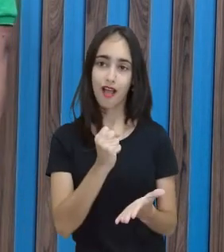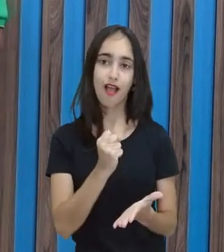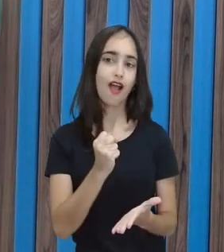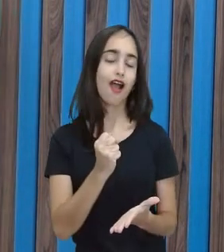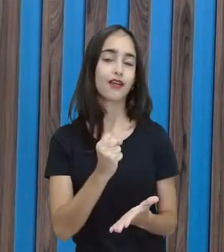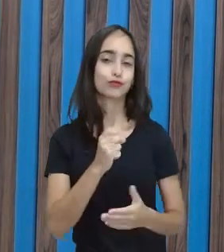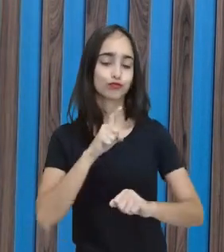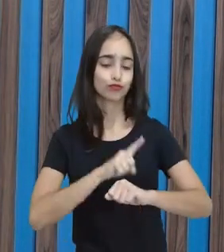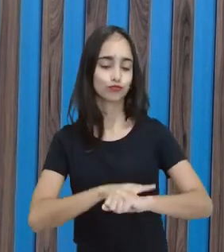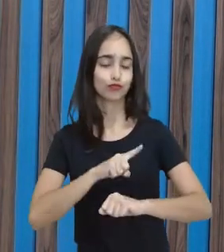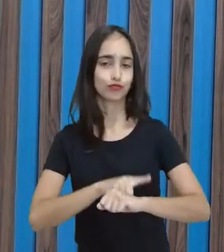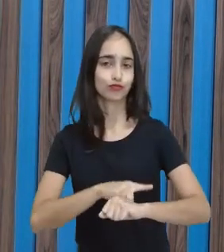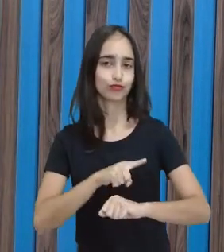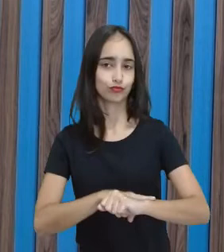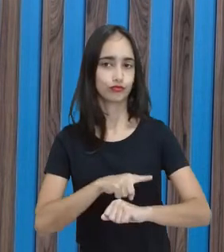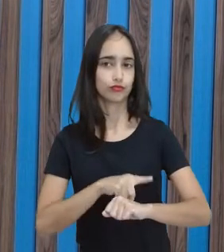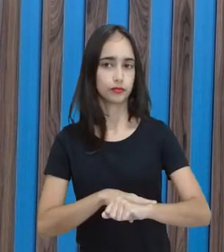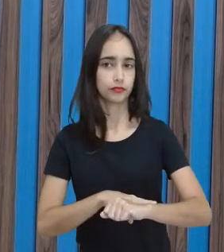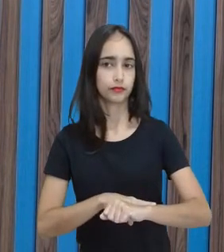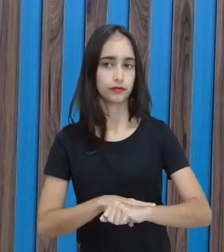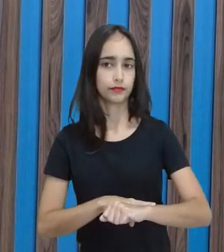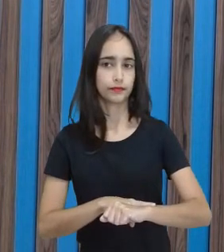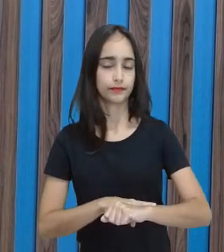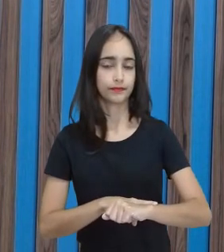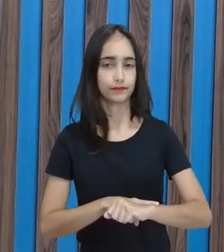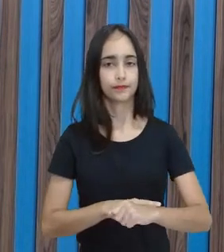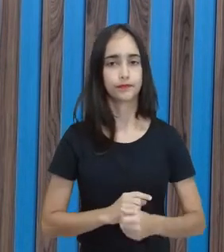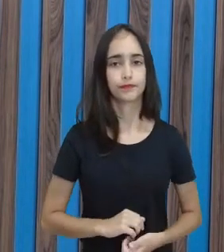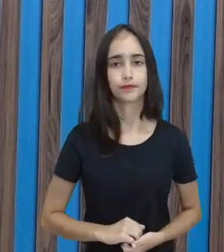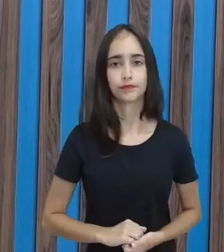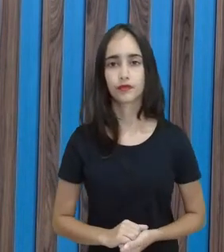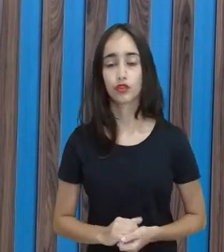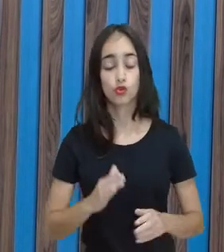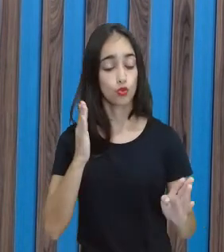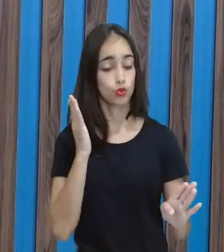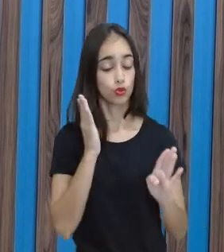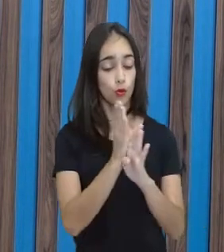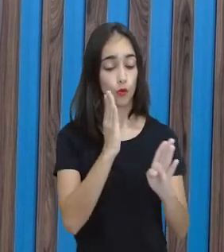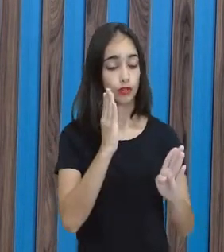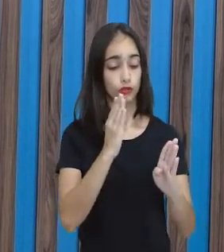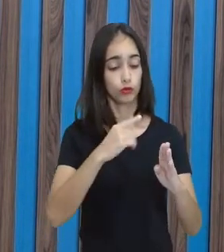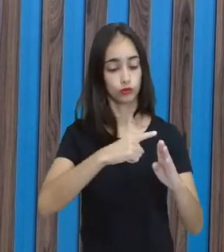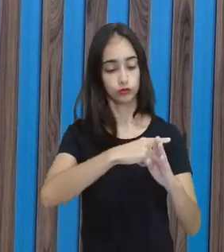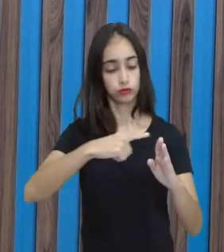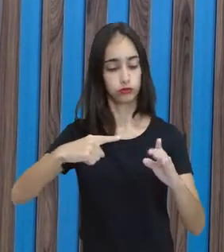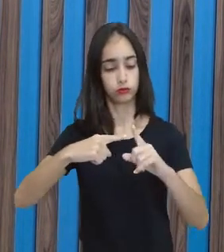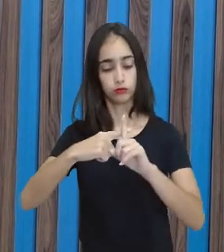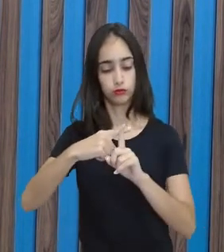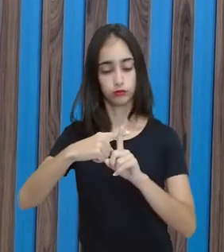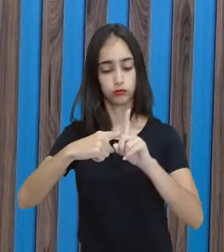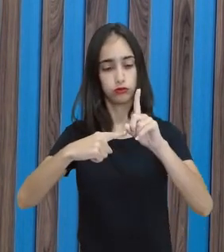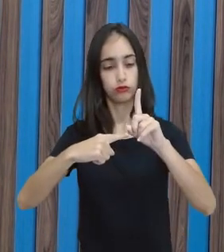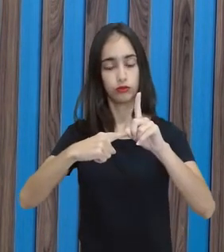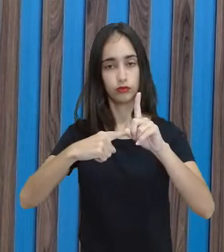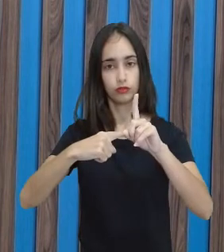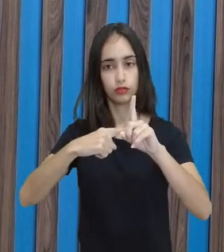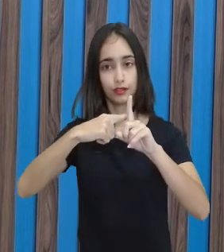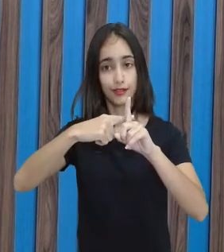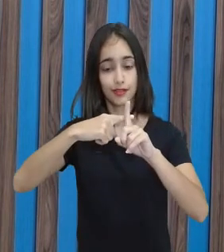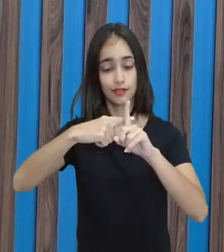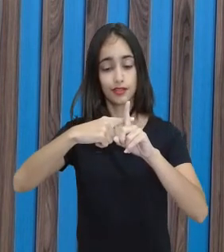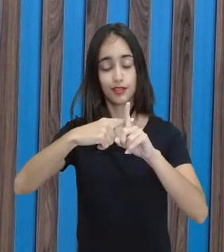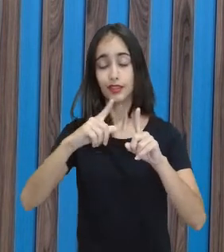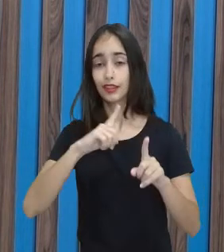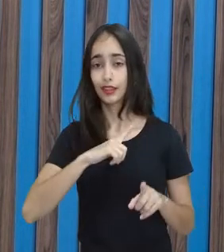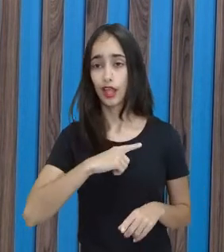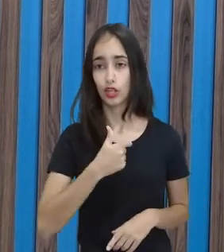tempo. No encontro dos eixos, 0, que é a origem, aí eu tenho aqui 2